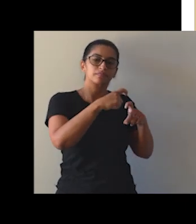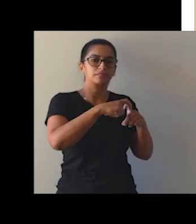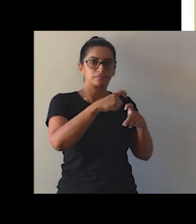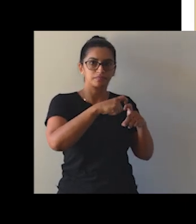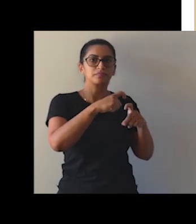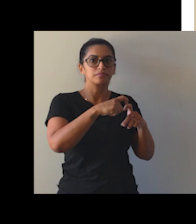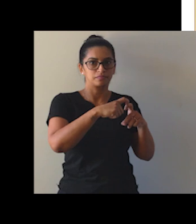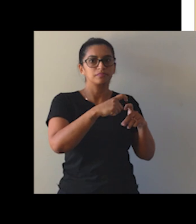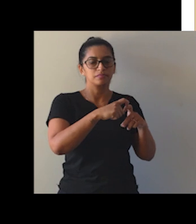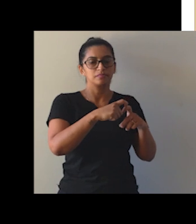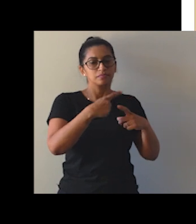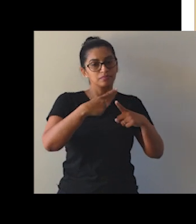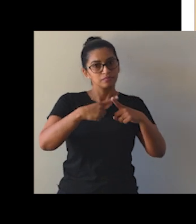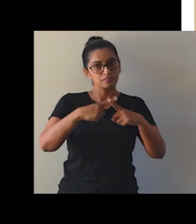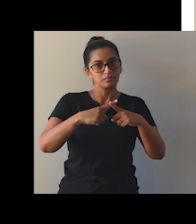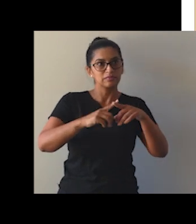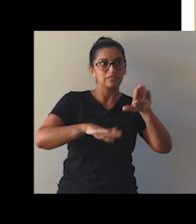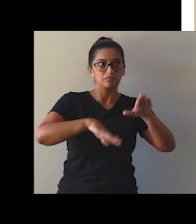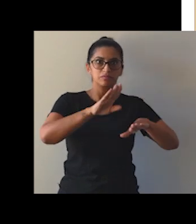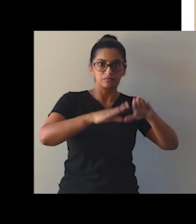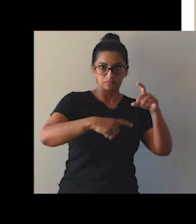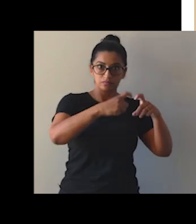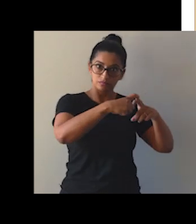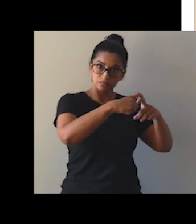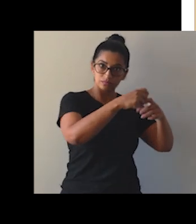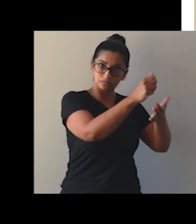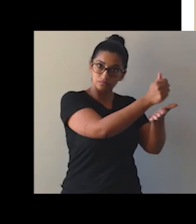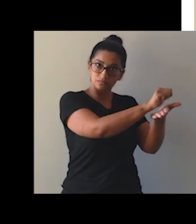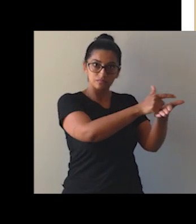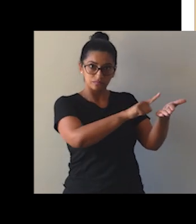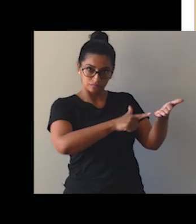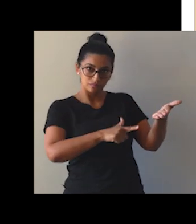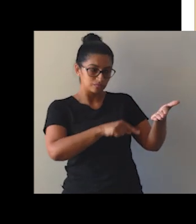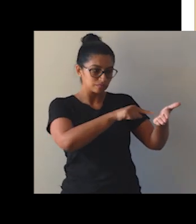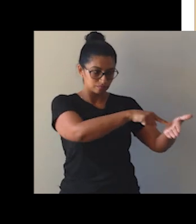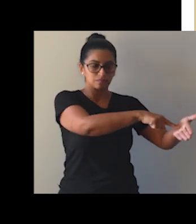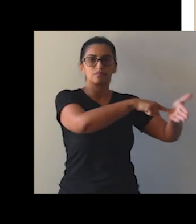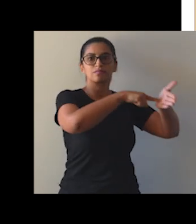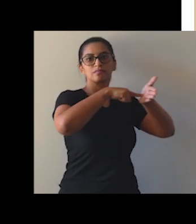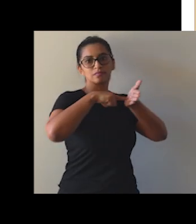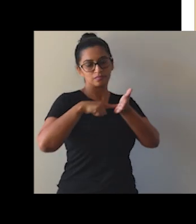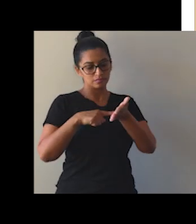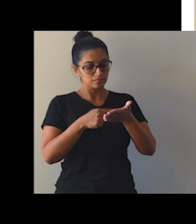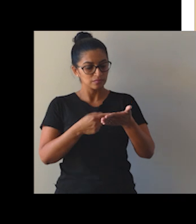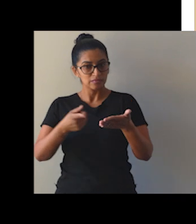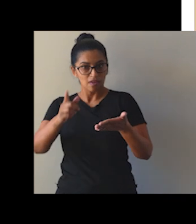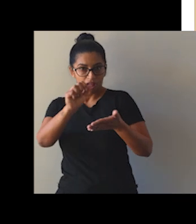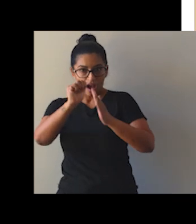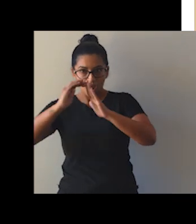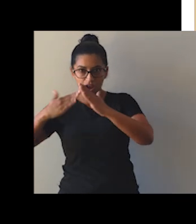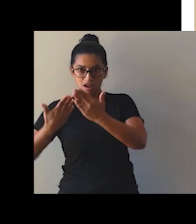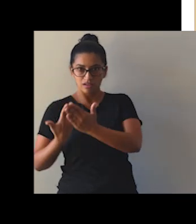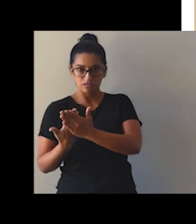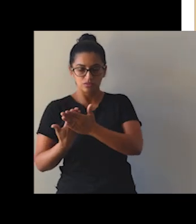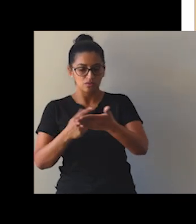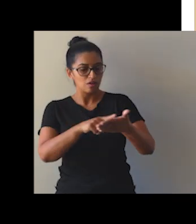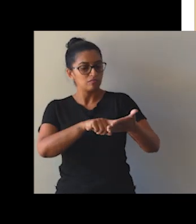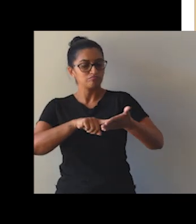acordo com o oftalmo, com o laudo que ele delimitar da criança, que vai ser feita a avaliação funcional da